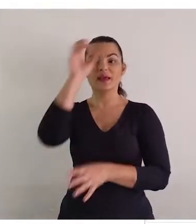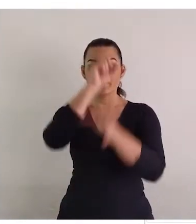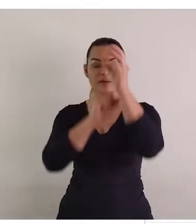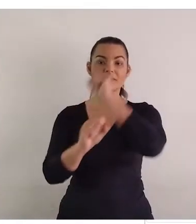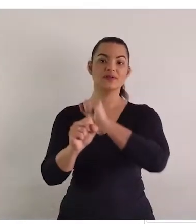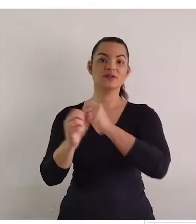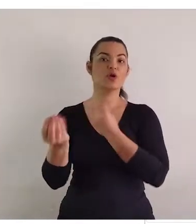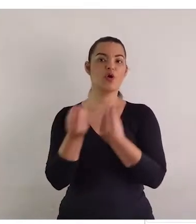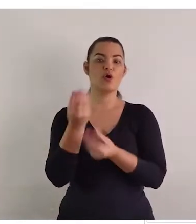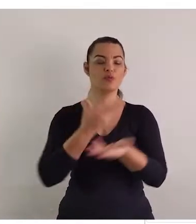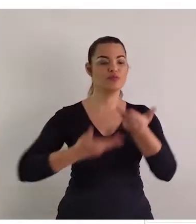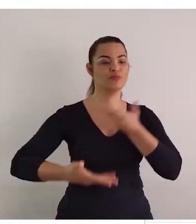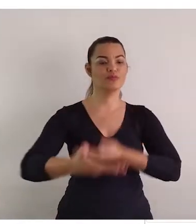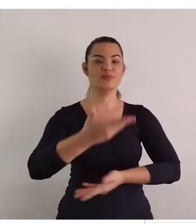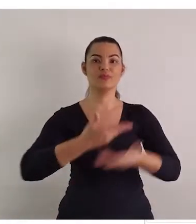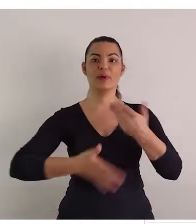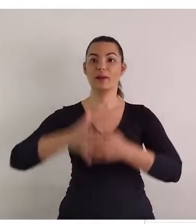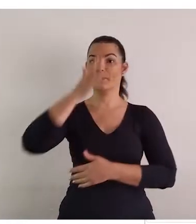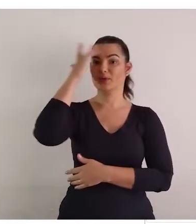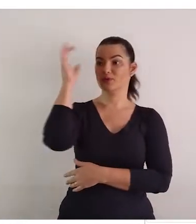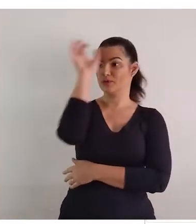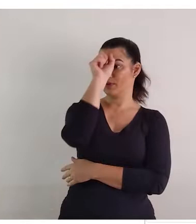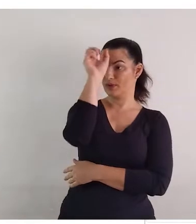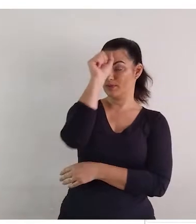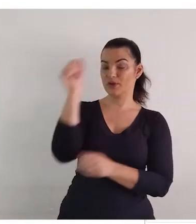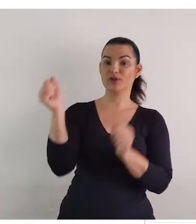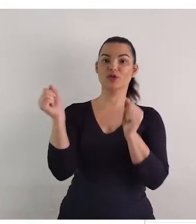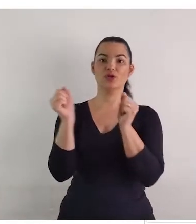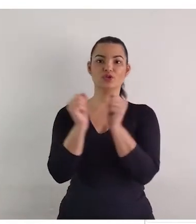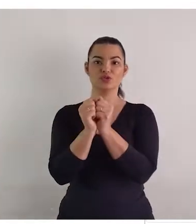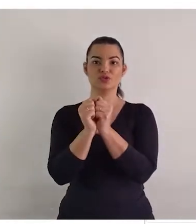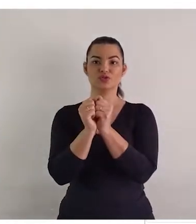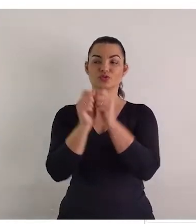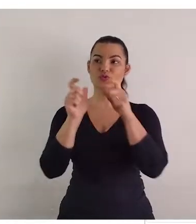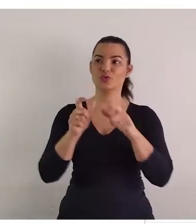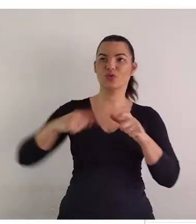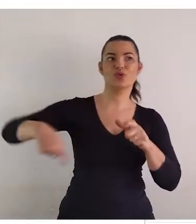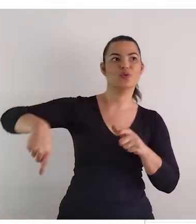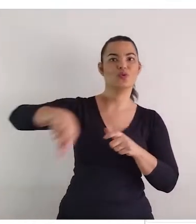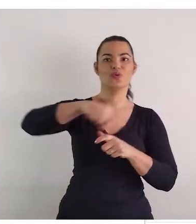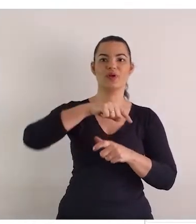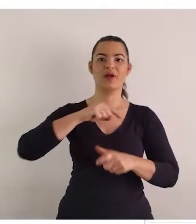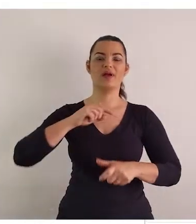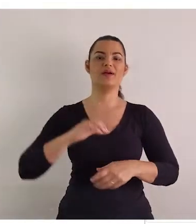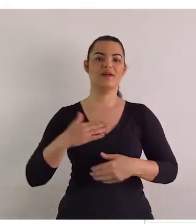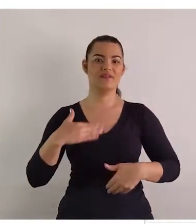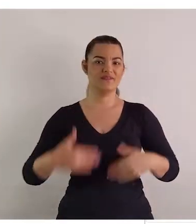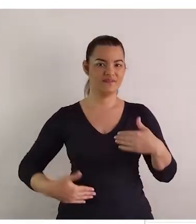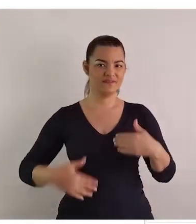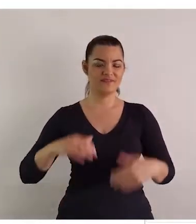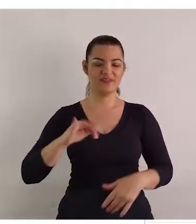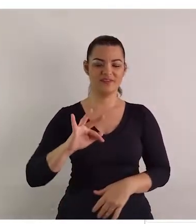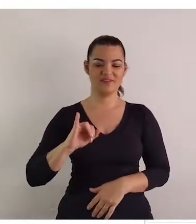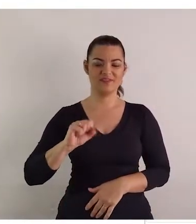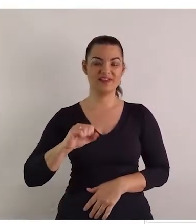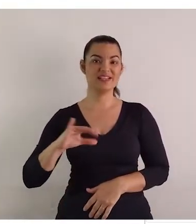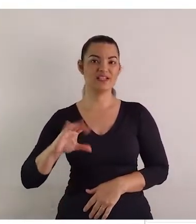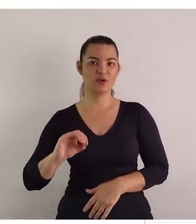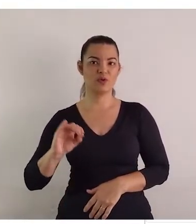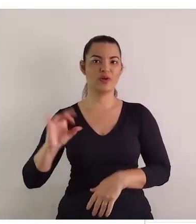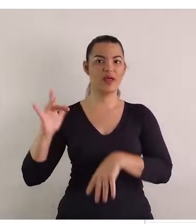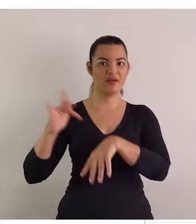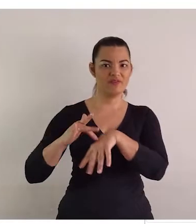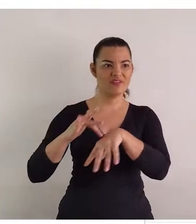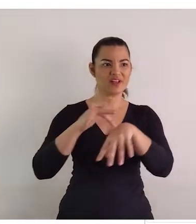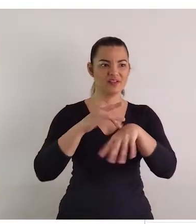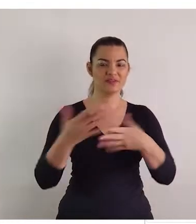interação do educando com o seu espaço físico. Então, aqui nós já trazemos o